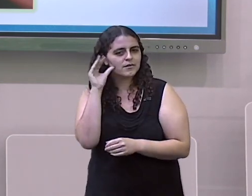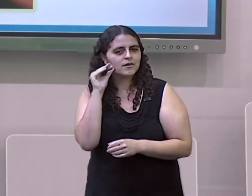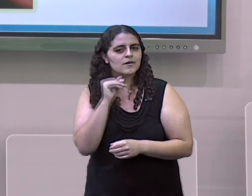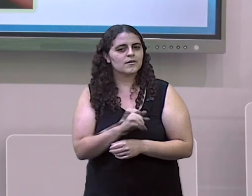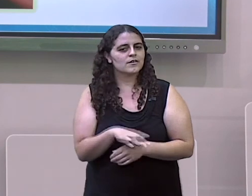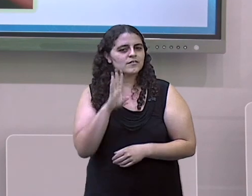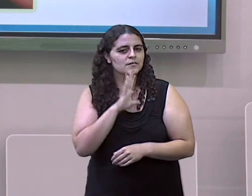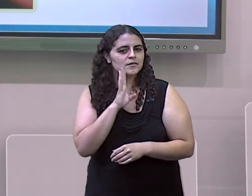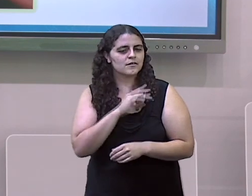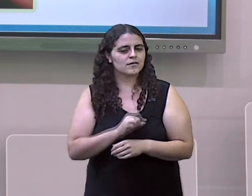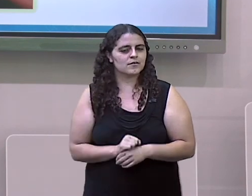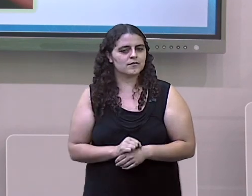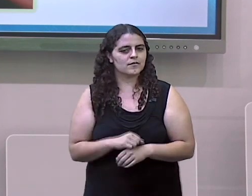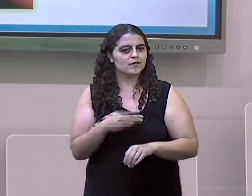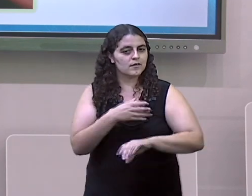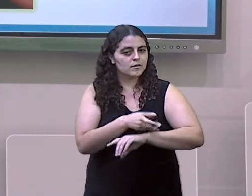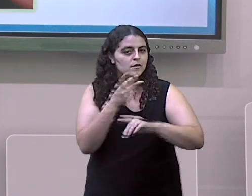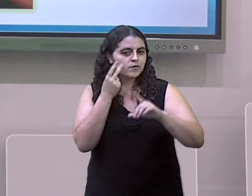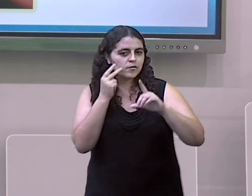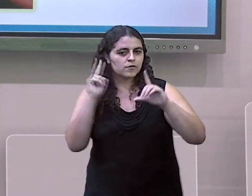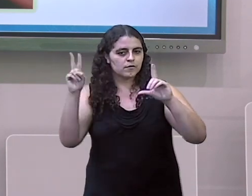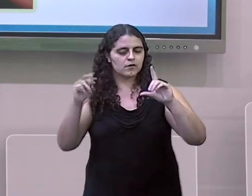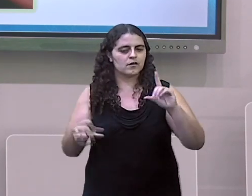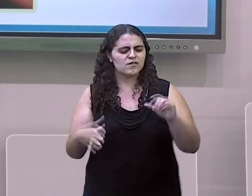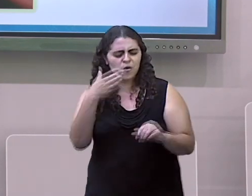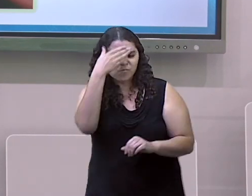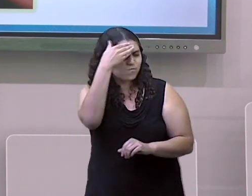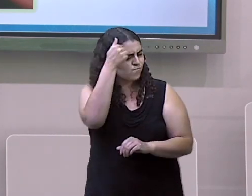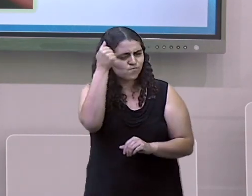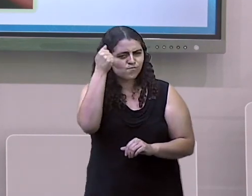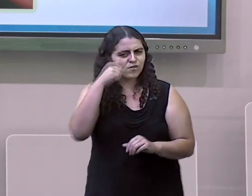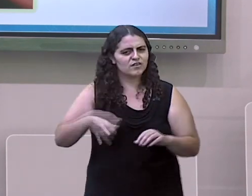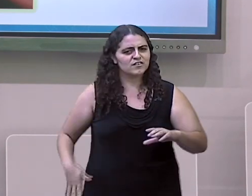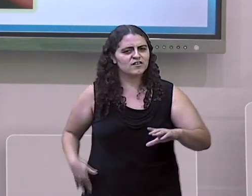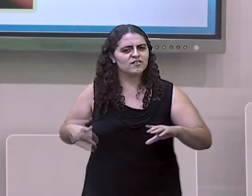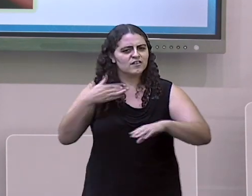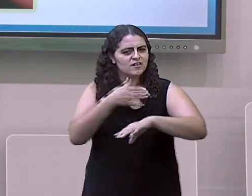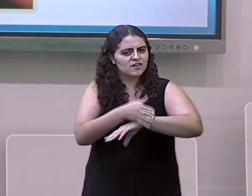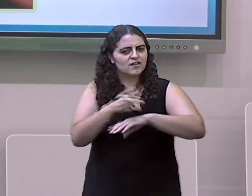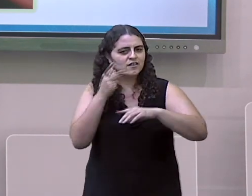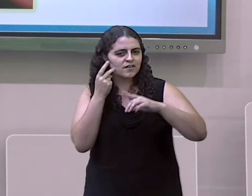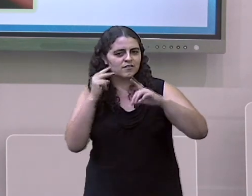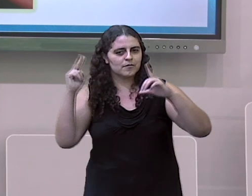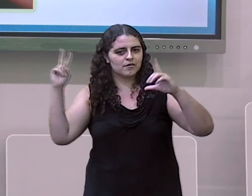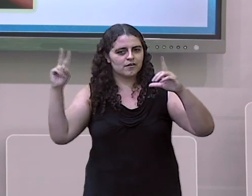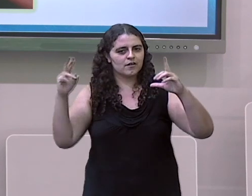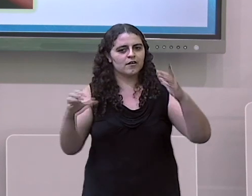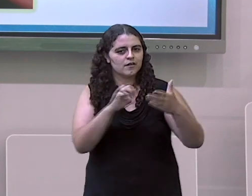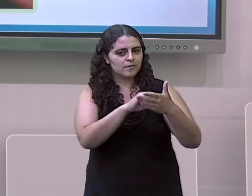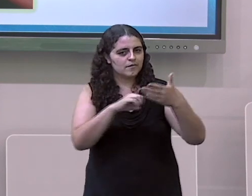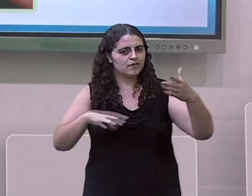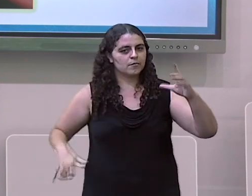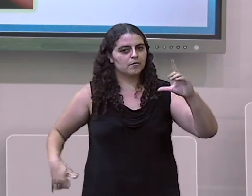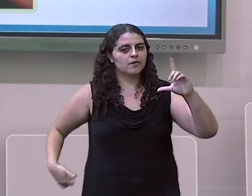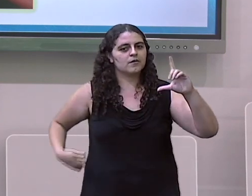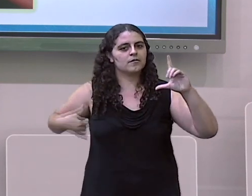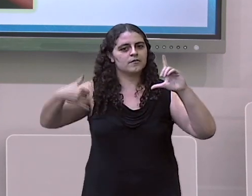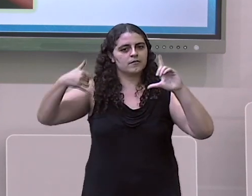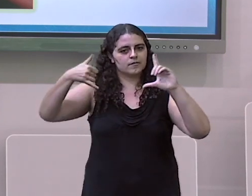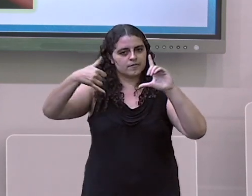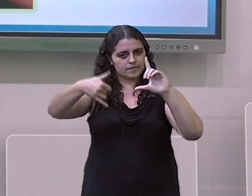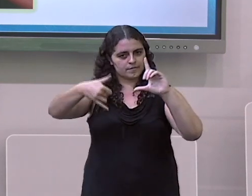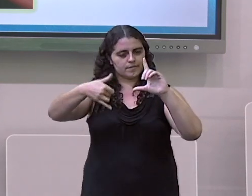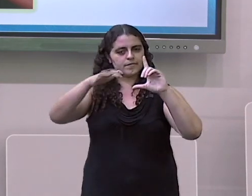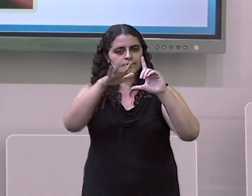plataforma SMED-GV. E não se esqueçam, para acessar nossas atividades na plataforma SMED-GV, aponte a câmera do